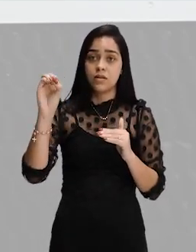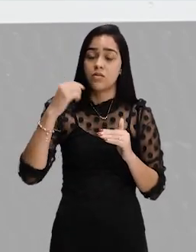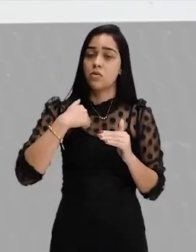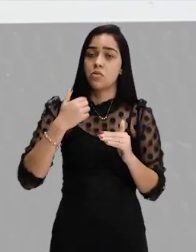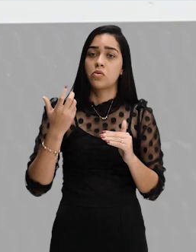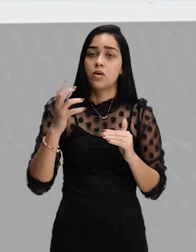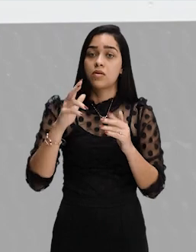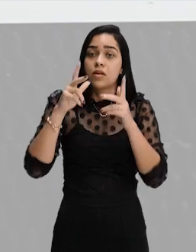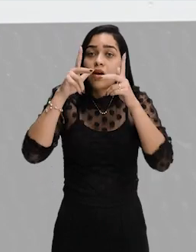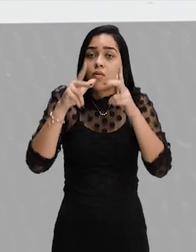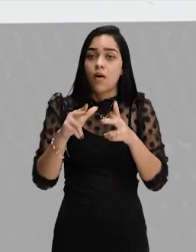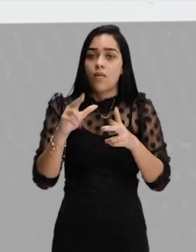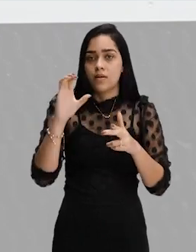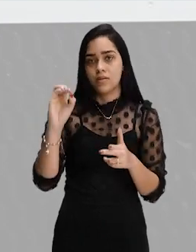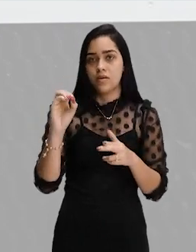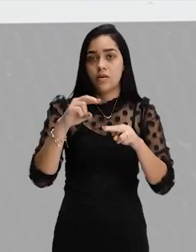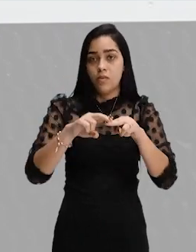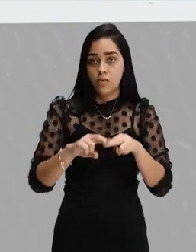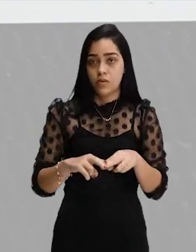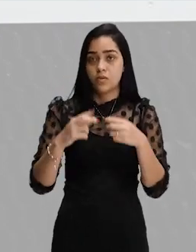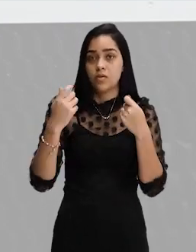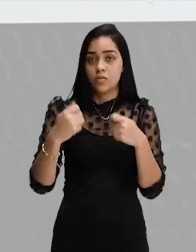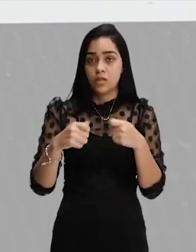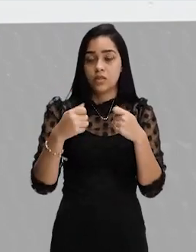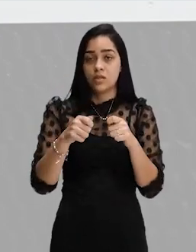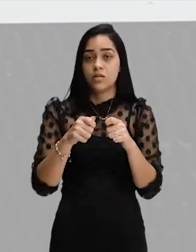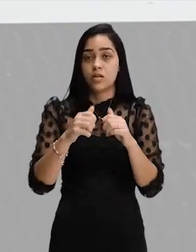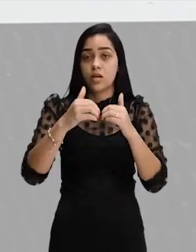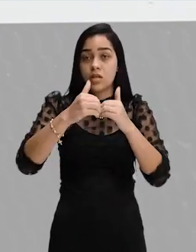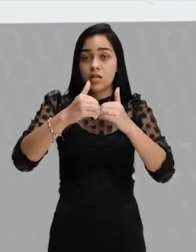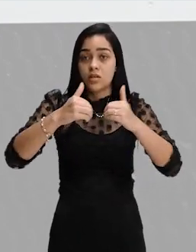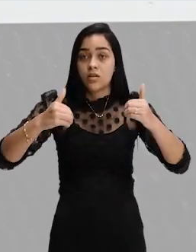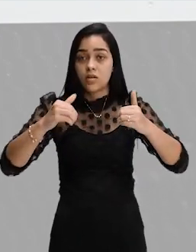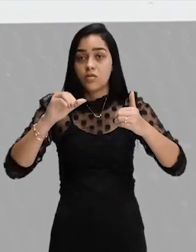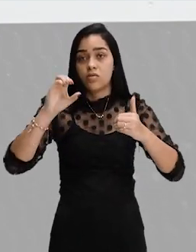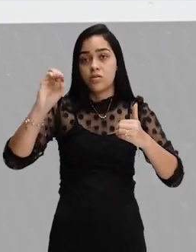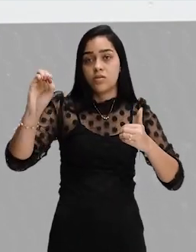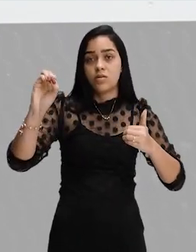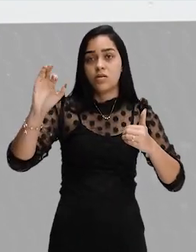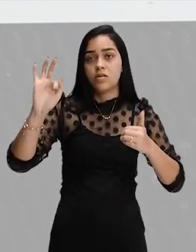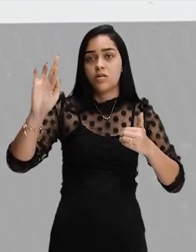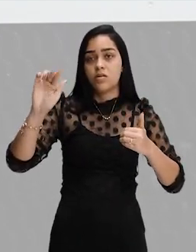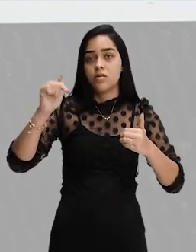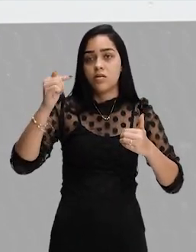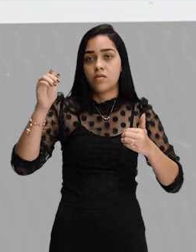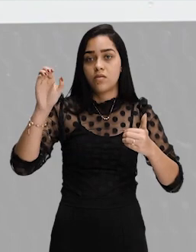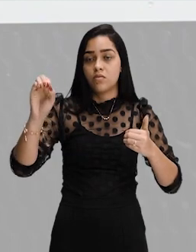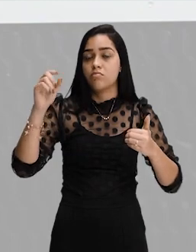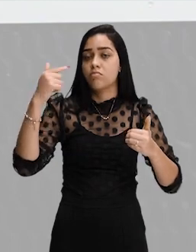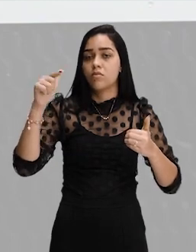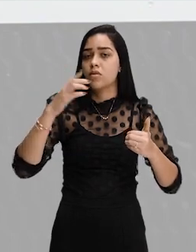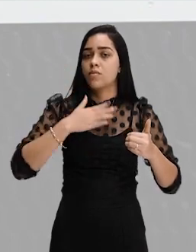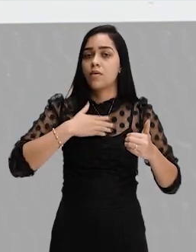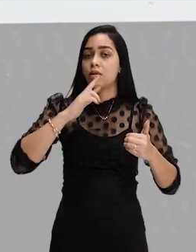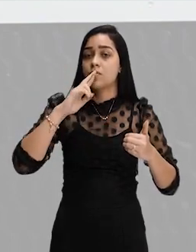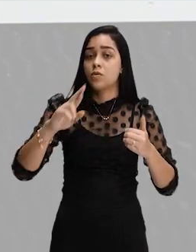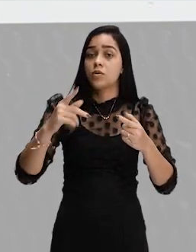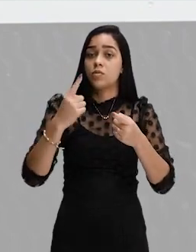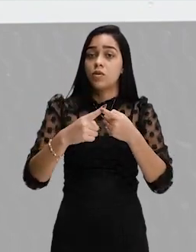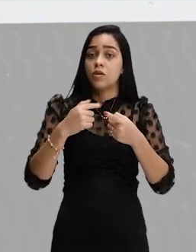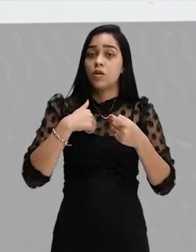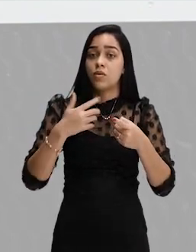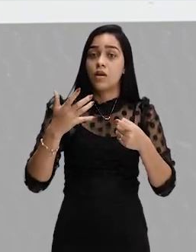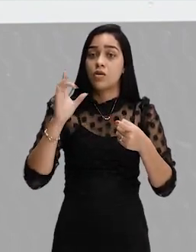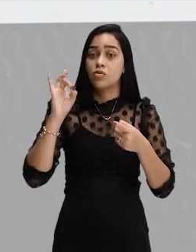quero que seja igual a 0. Então, eu tenho que excluir o zero da função. O zero da função não vai entrar na minha solução, porque eu quero só